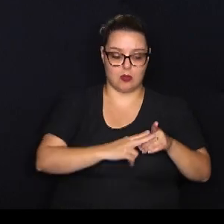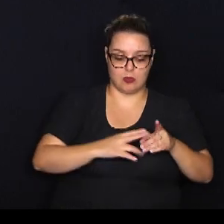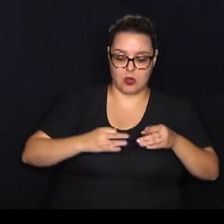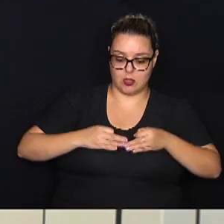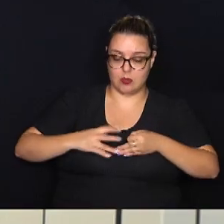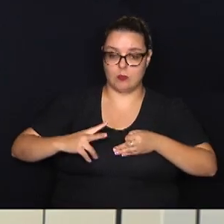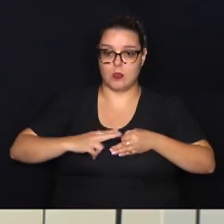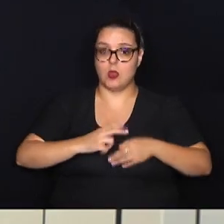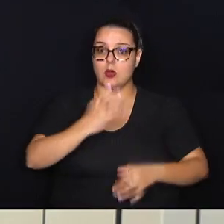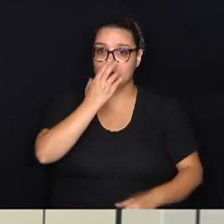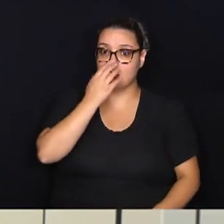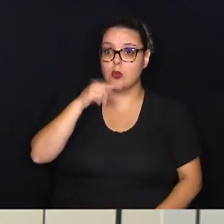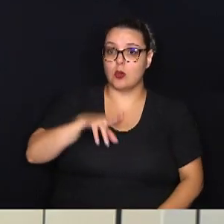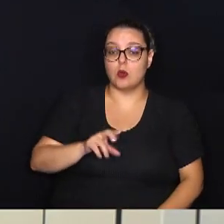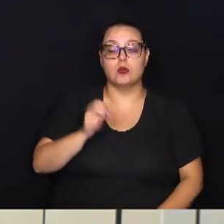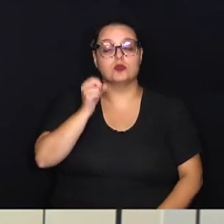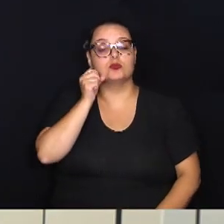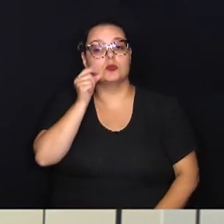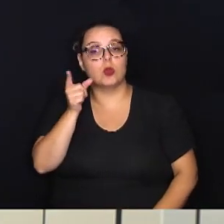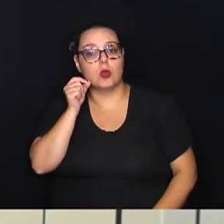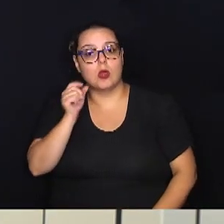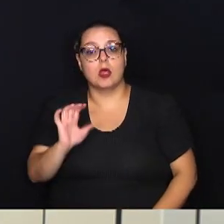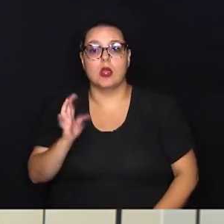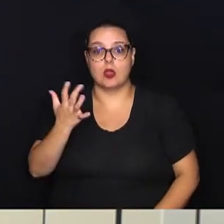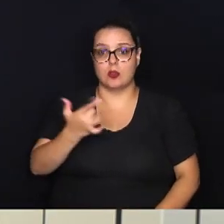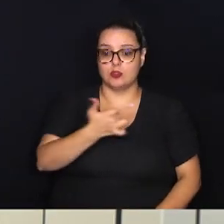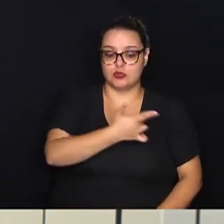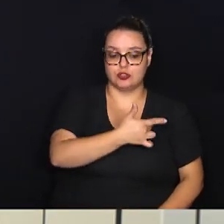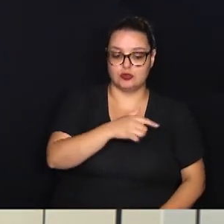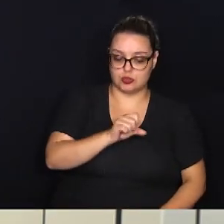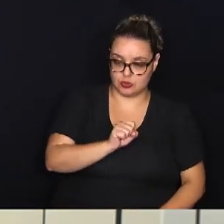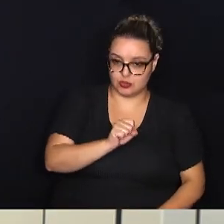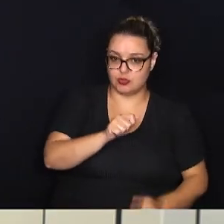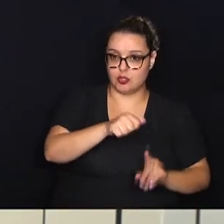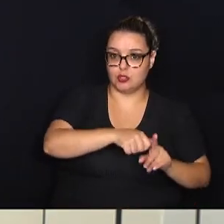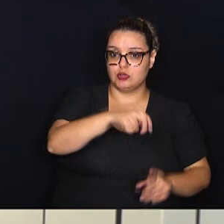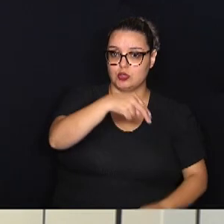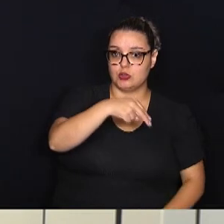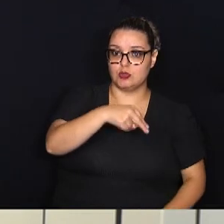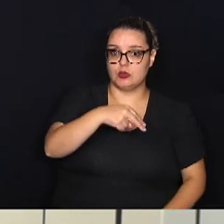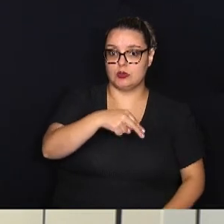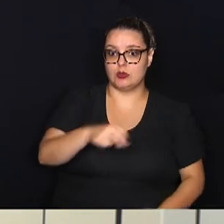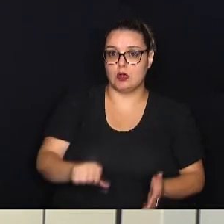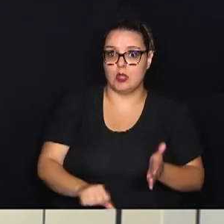cão ou do gato acontece de 28 de novembro a